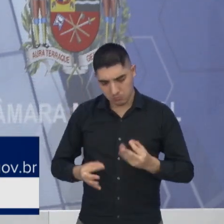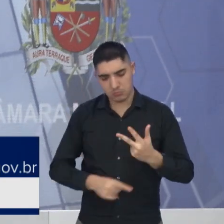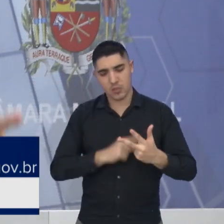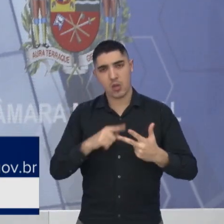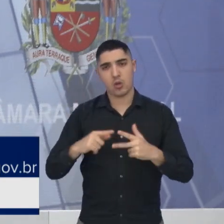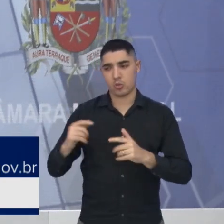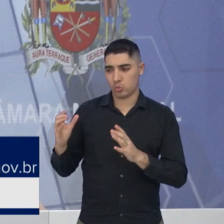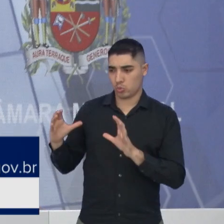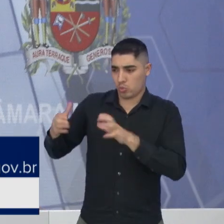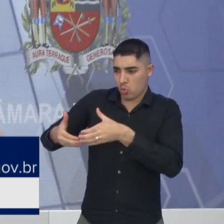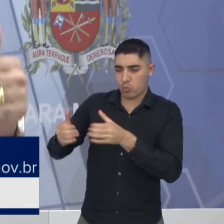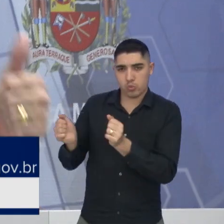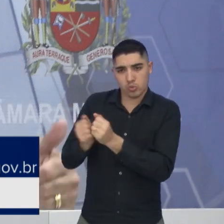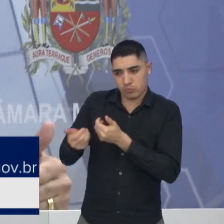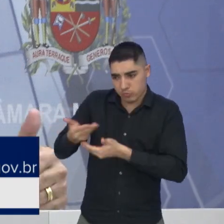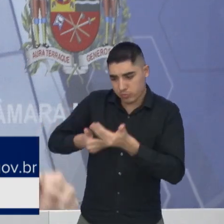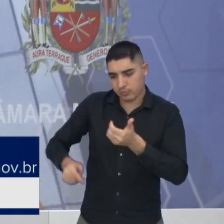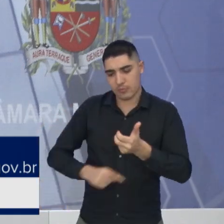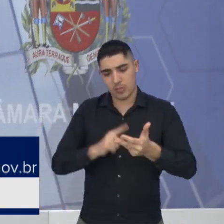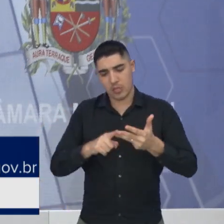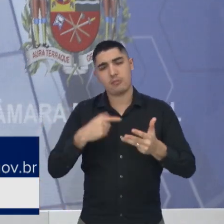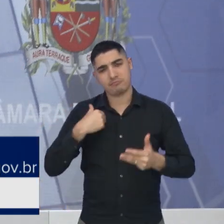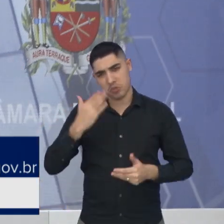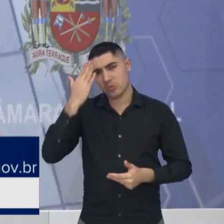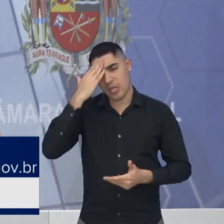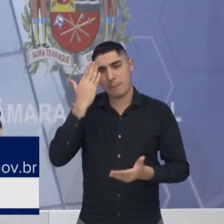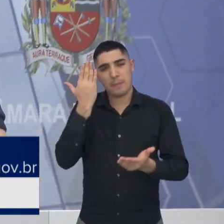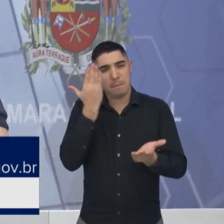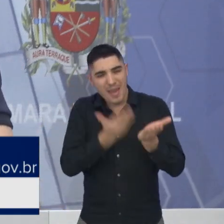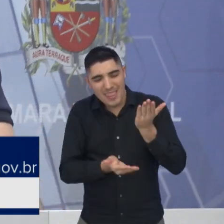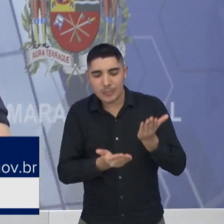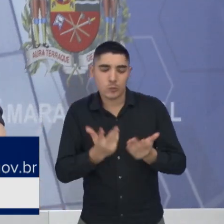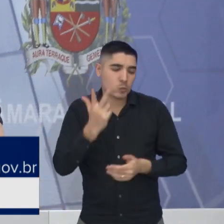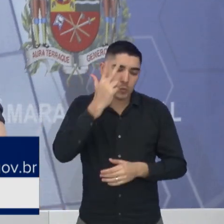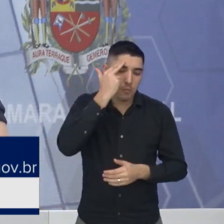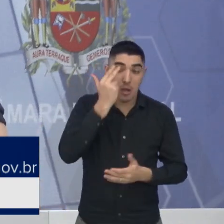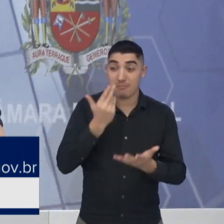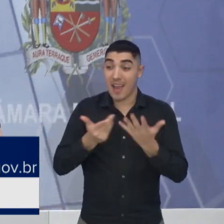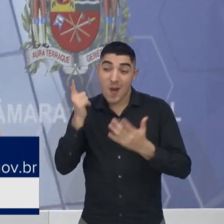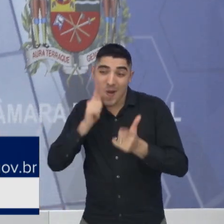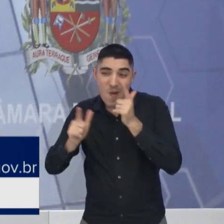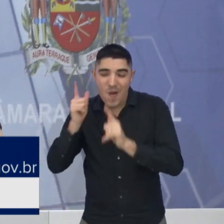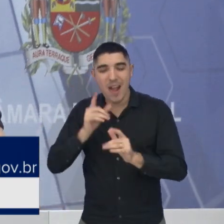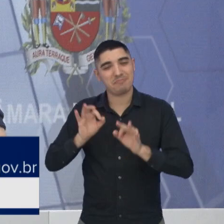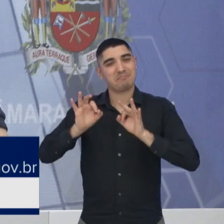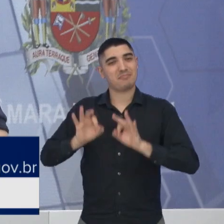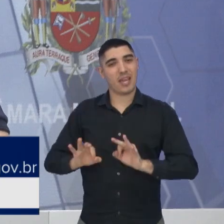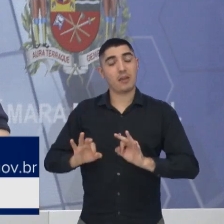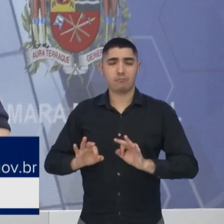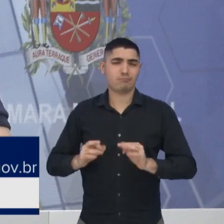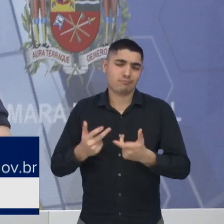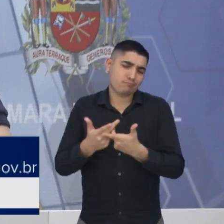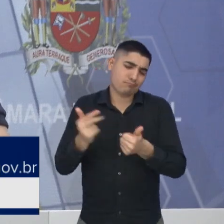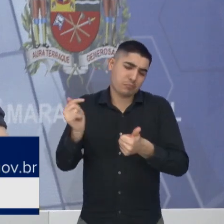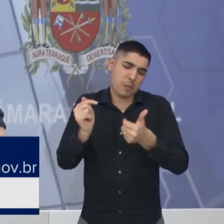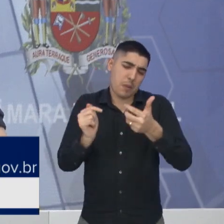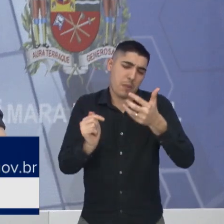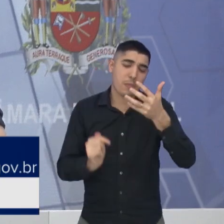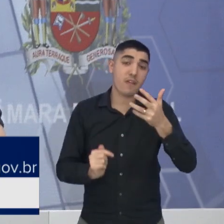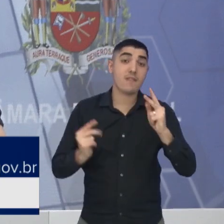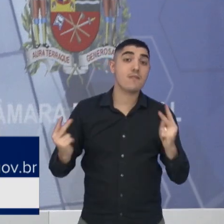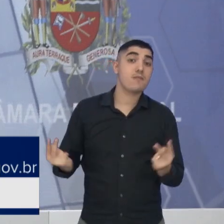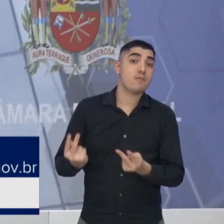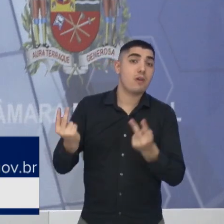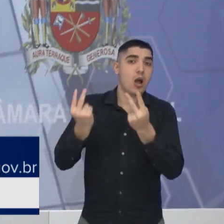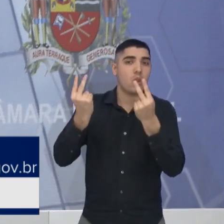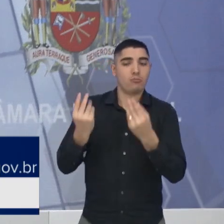o saber ganhar, o saber perder, todos os valores que a gente leva por toda a nossa vida em qualquer profissão